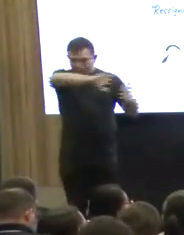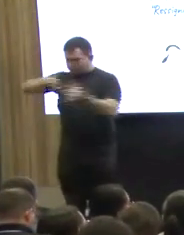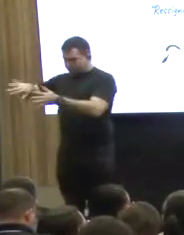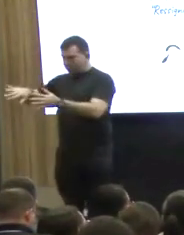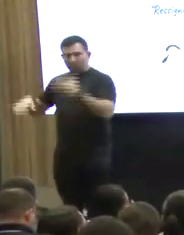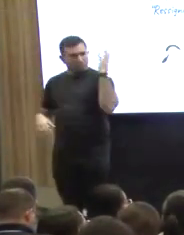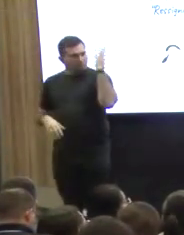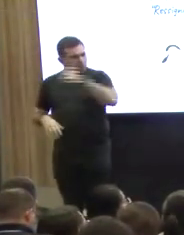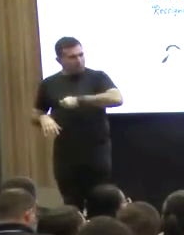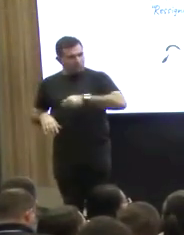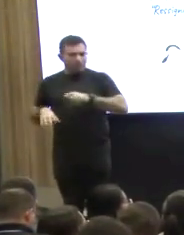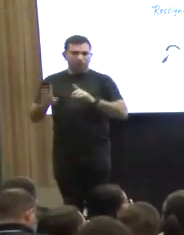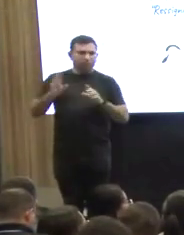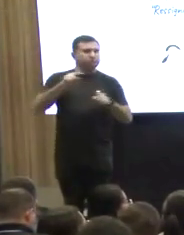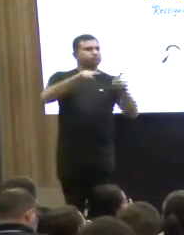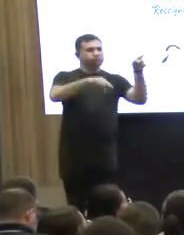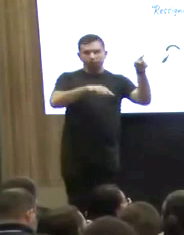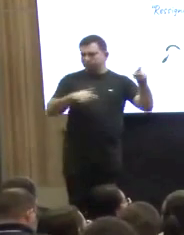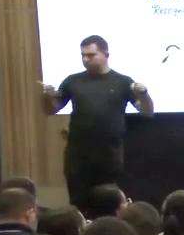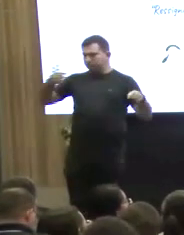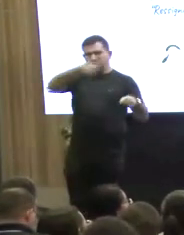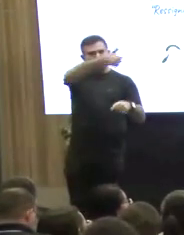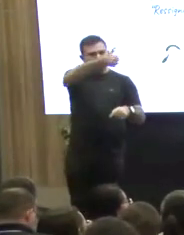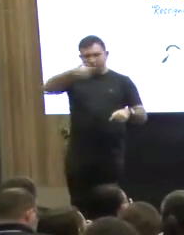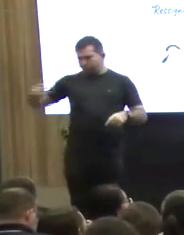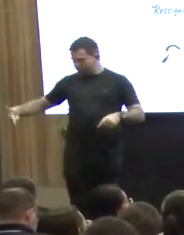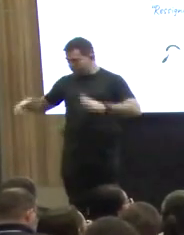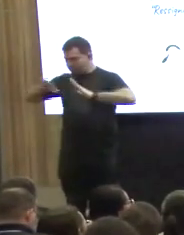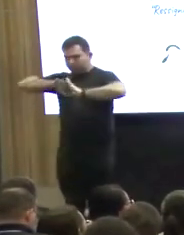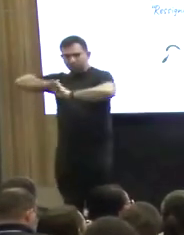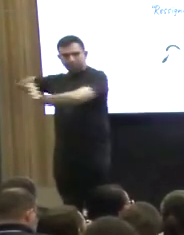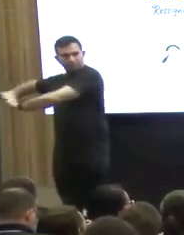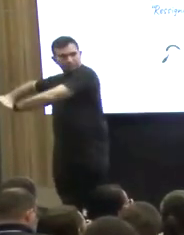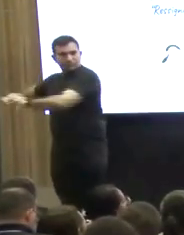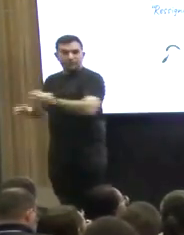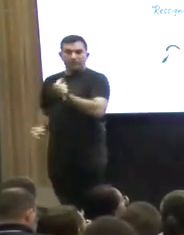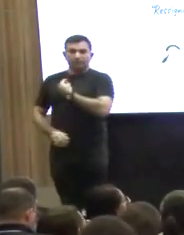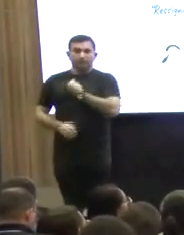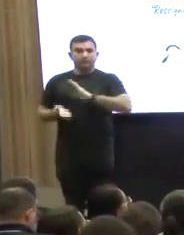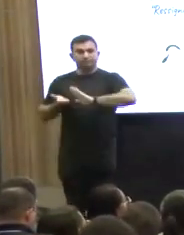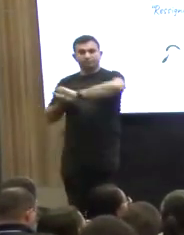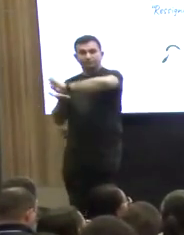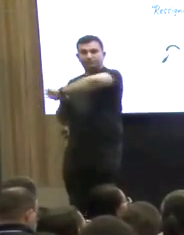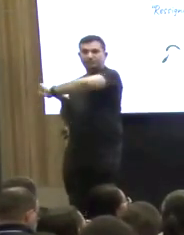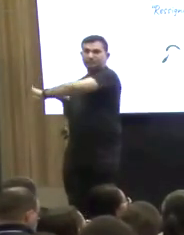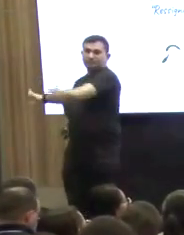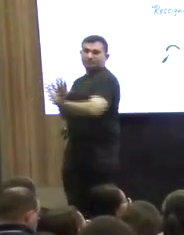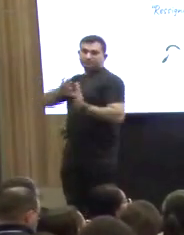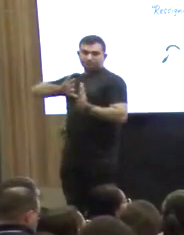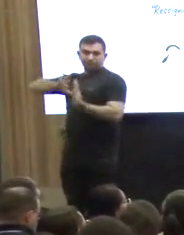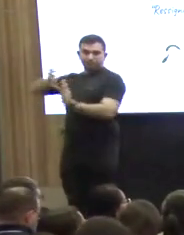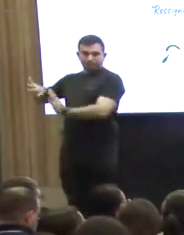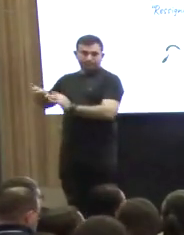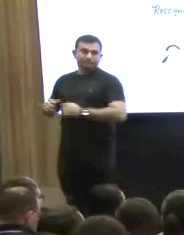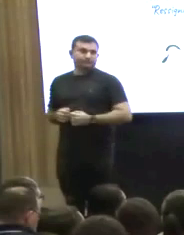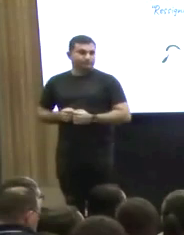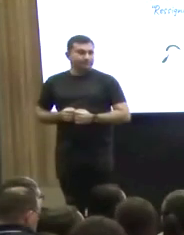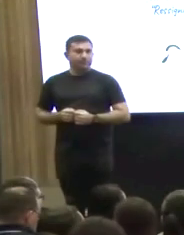de referência, de raça, de gênero, de sexualidade. Tem outras formas de viver, melhor dizendo, do que padrão, de raça,